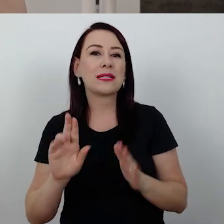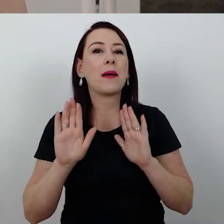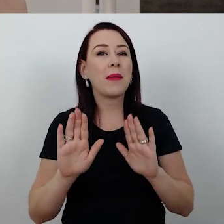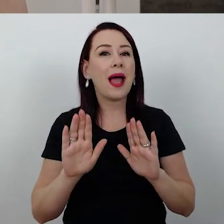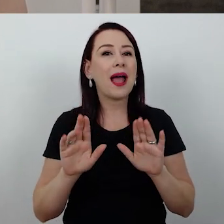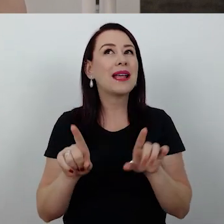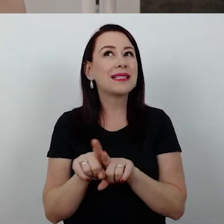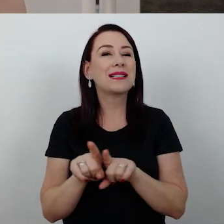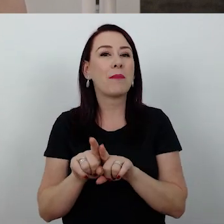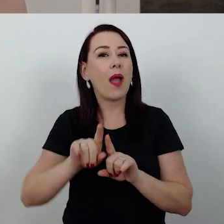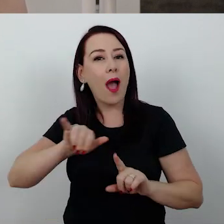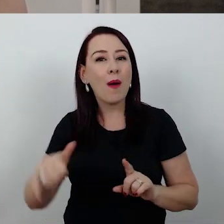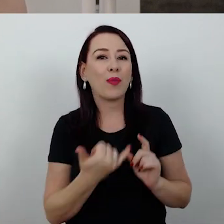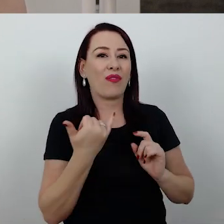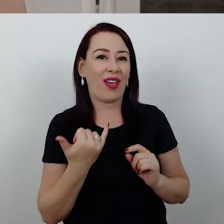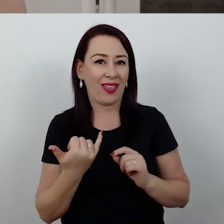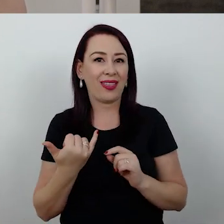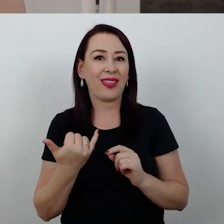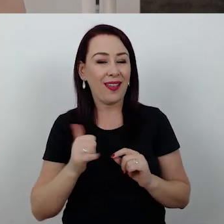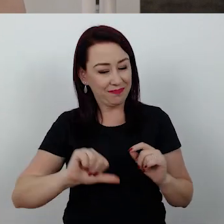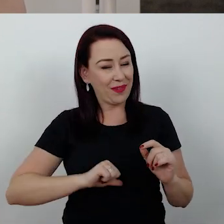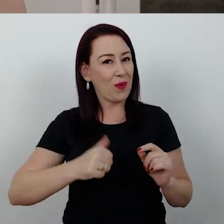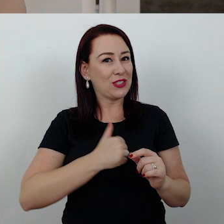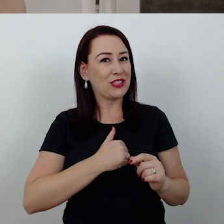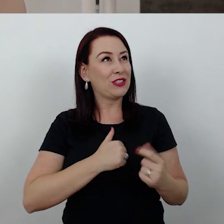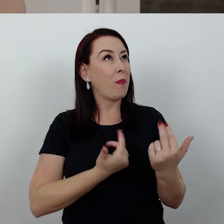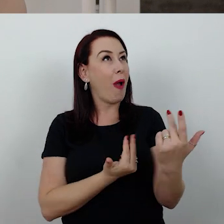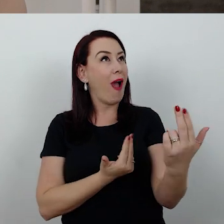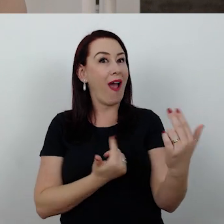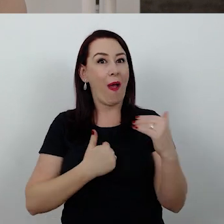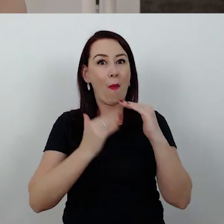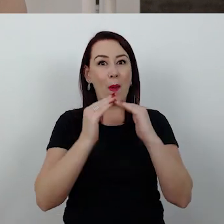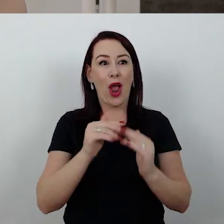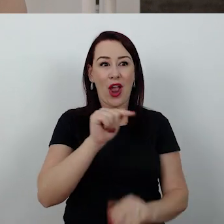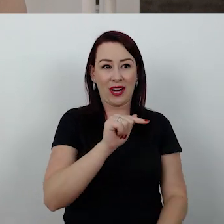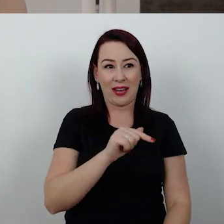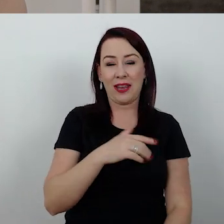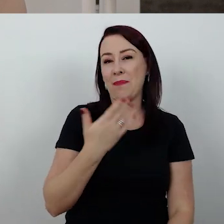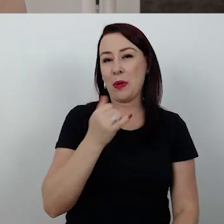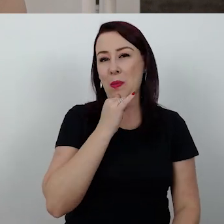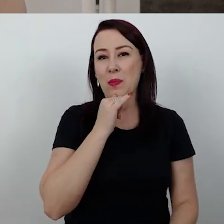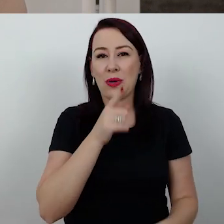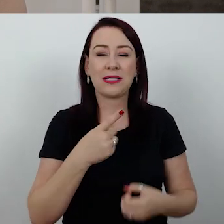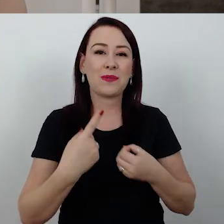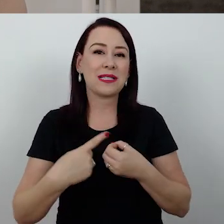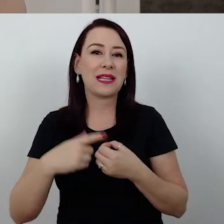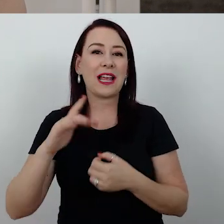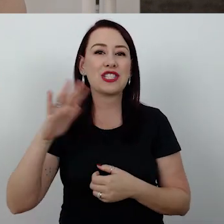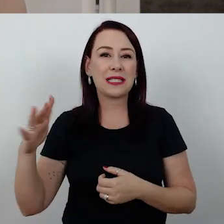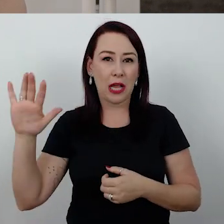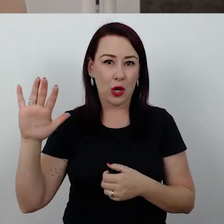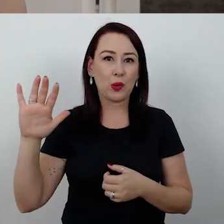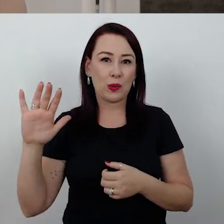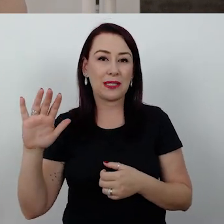se apropriarem quanto autoestima, né, nesse lugar. Então, Santos, por exemplo, quando a gente começa com a